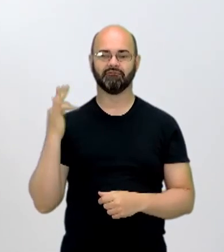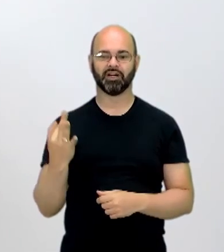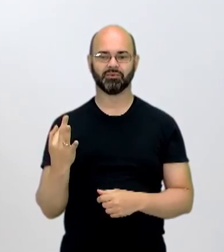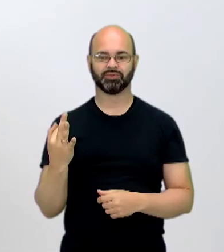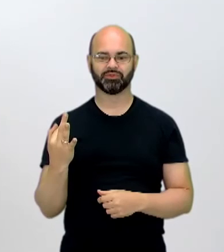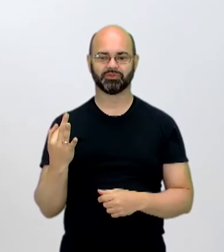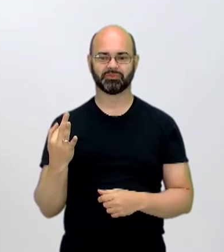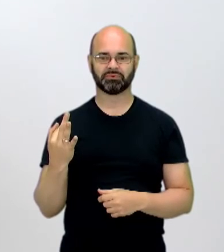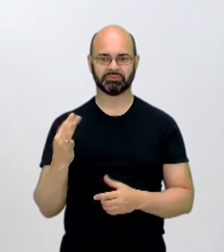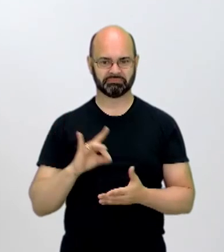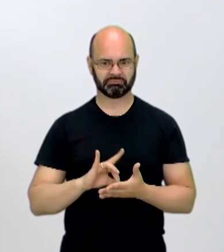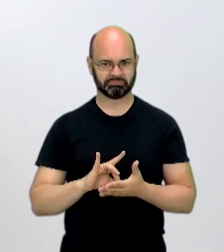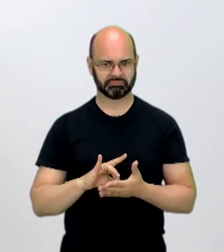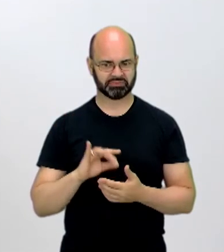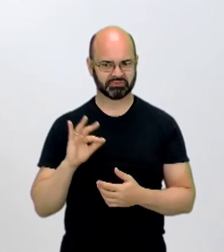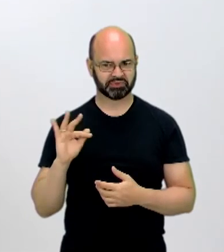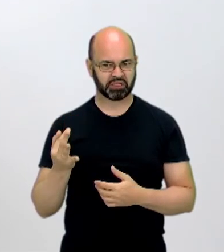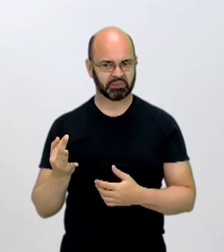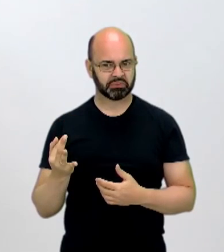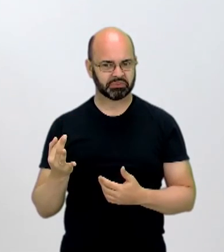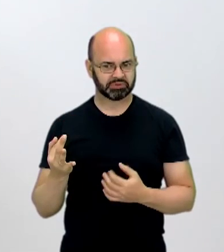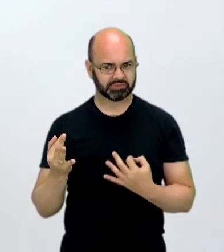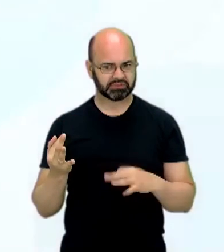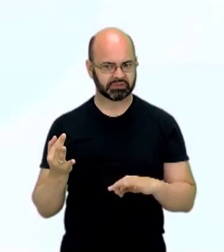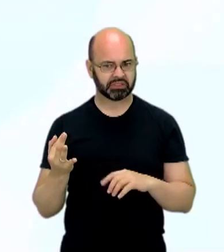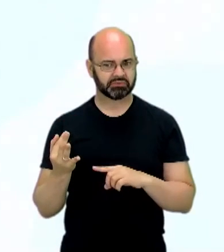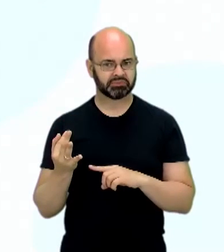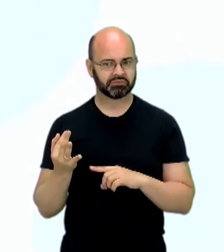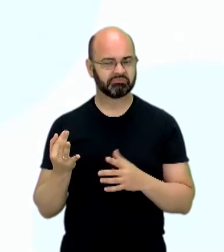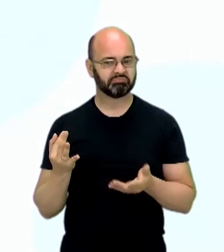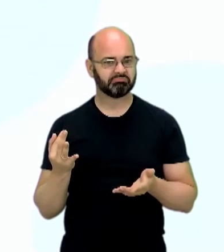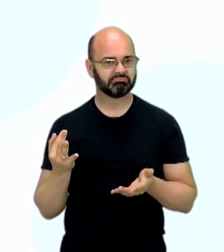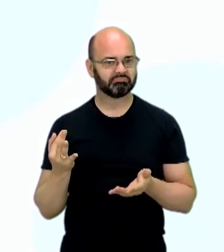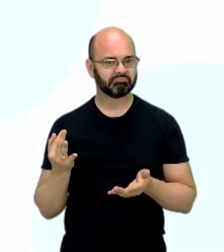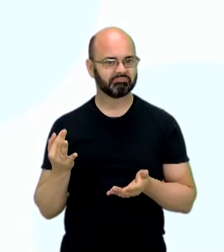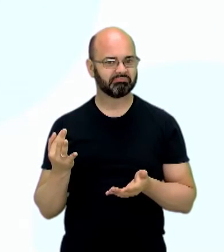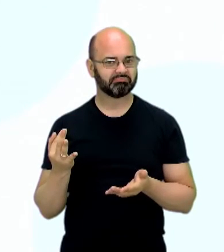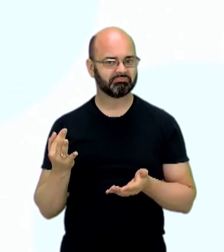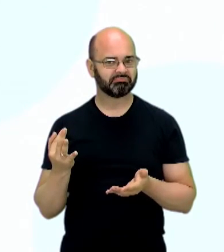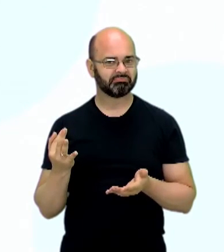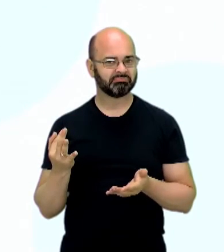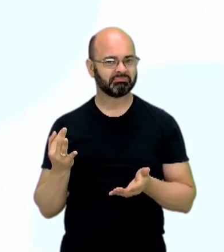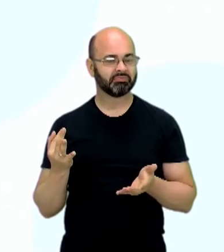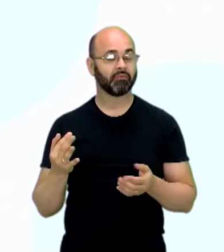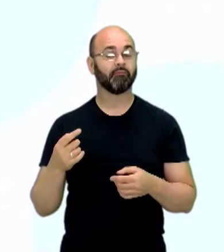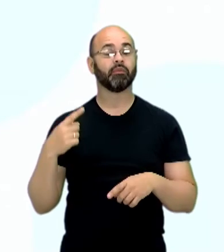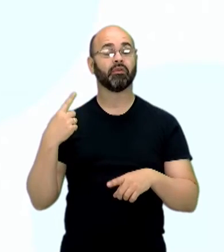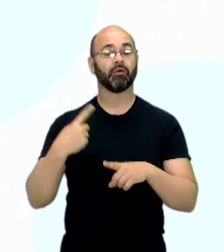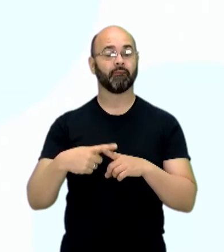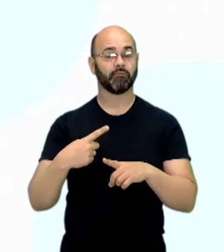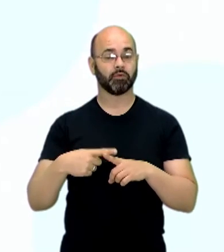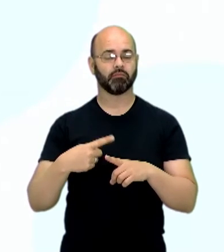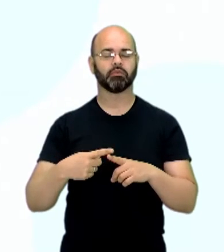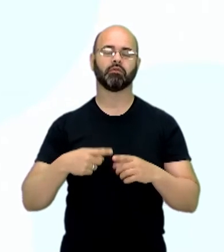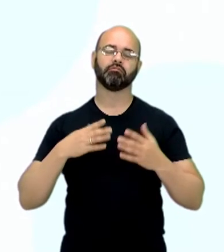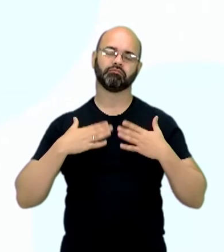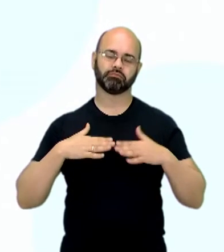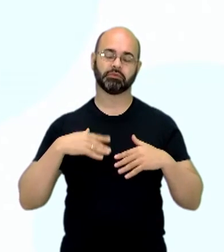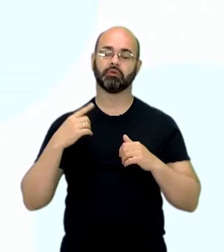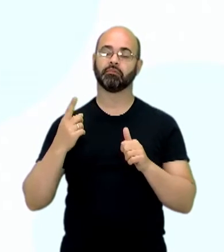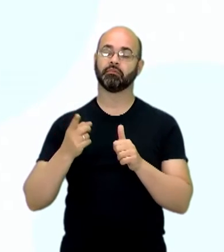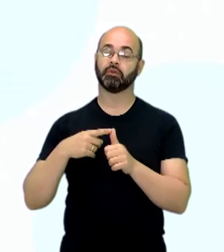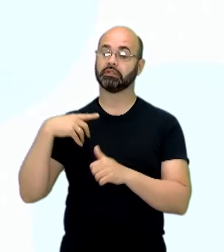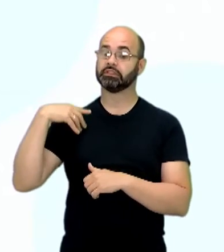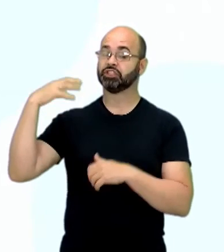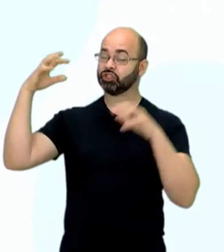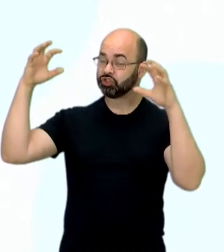Será que é false mesmo? Vamos dar uma idinha de novo no que está lá? Então, because it helped her relax after teaching in